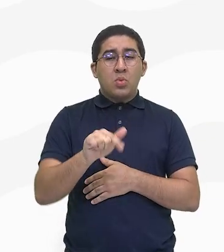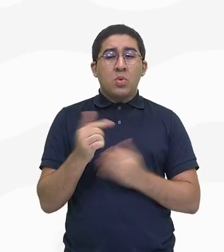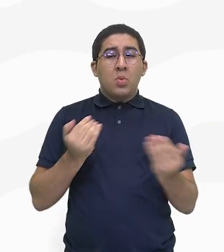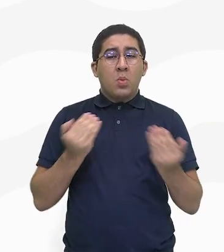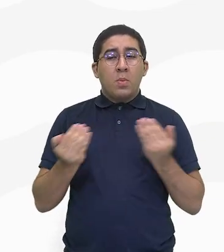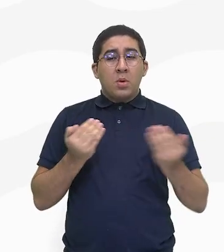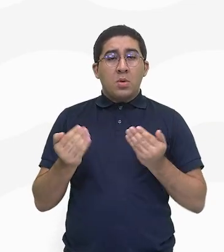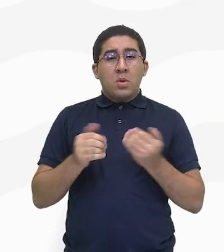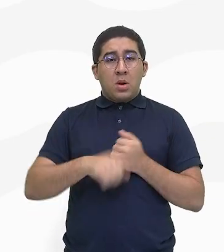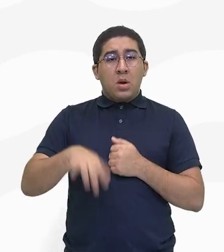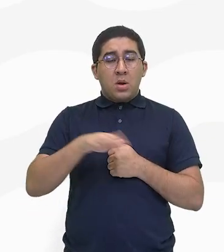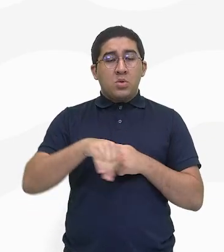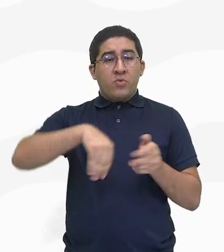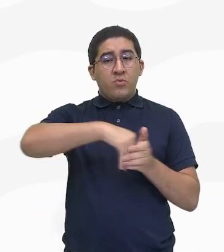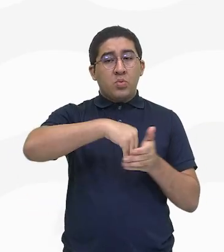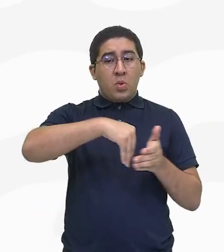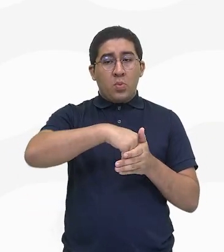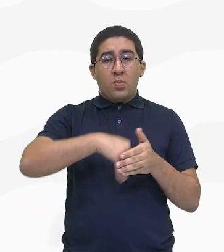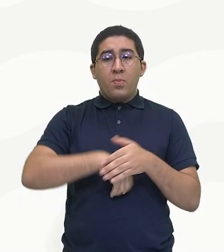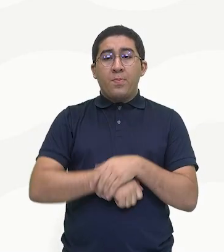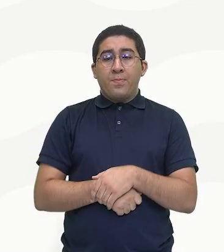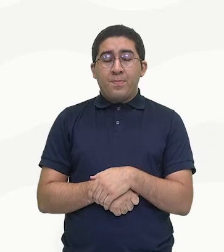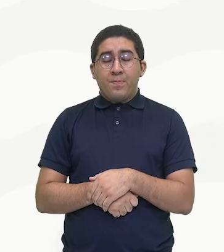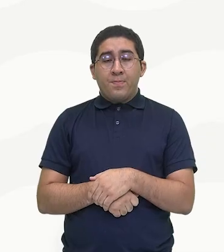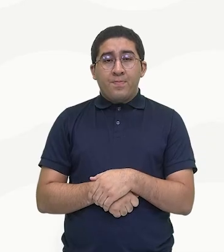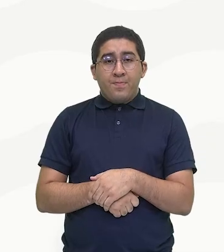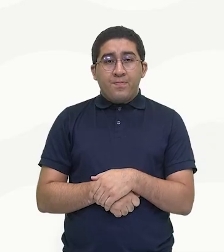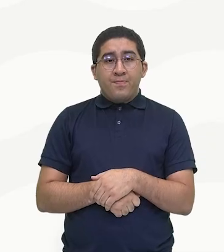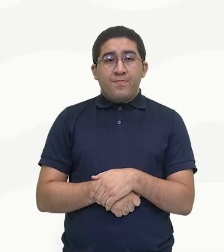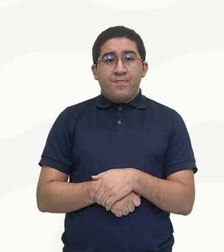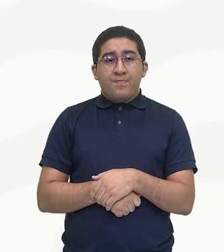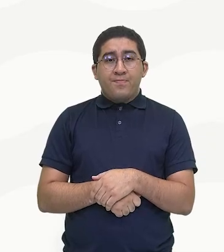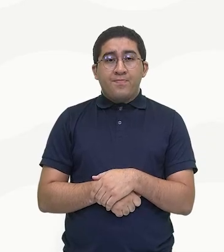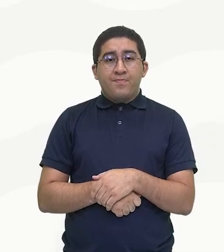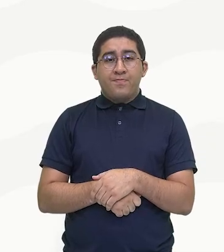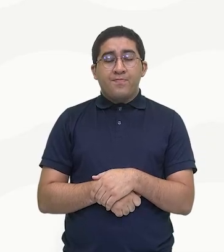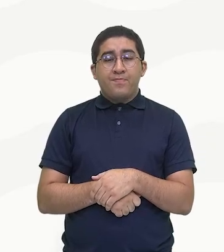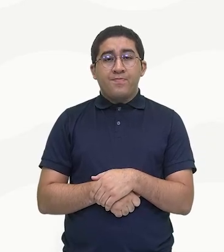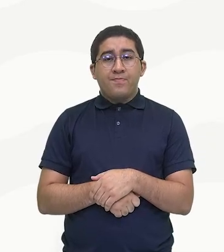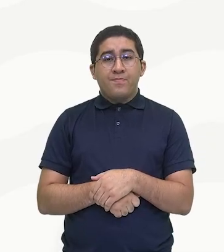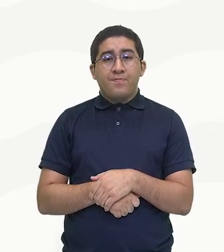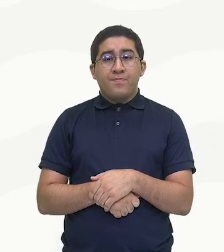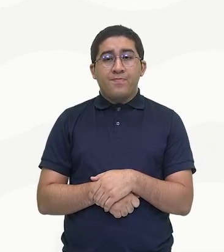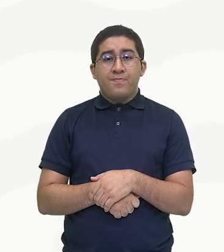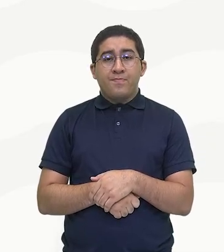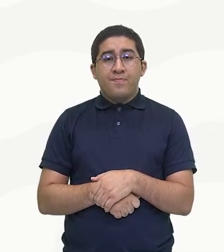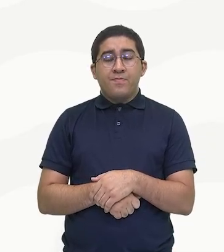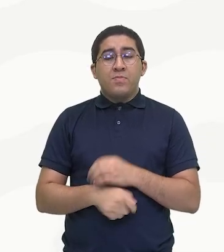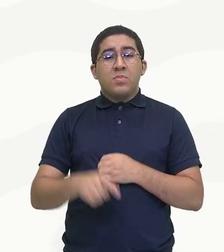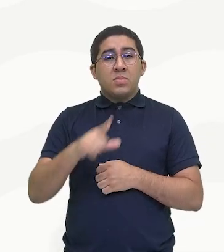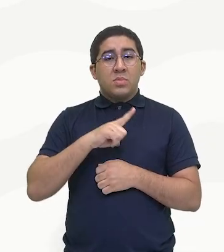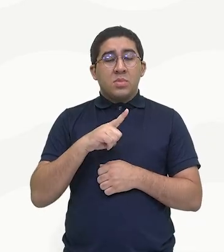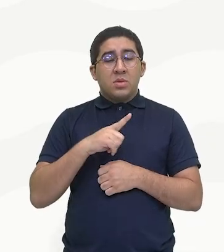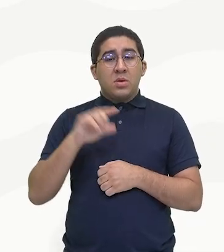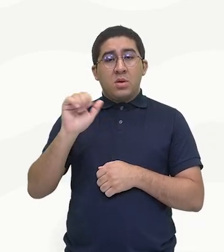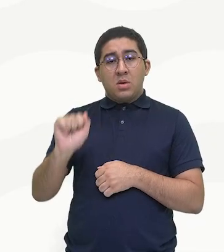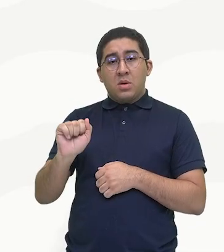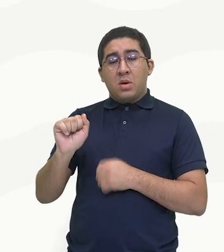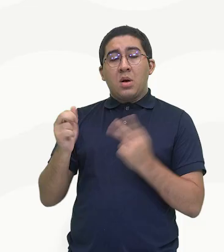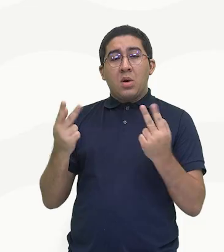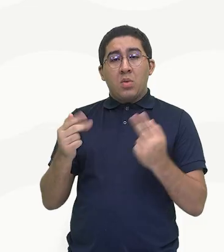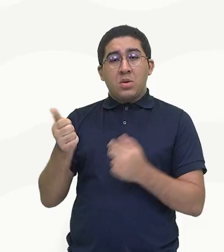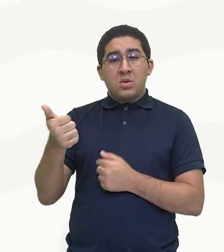comparando a área de um campo de futebol? Então, multiplicando as dimensões, nós temos lá comprimento vezes